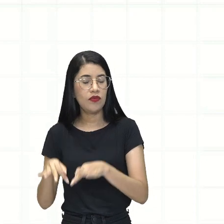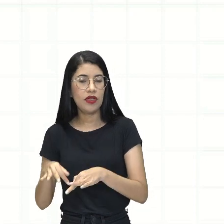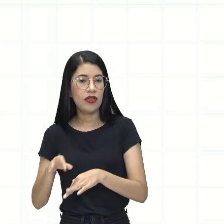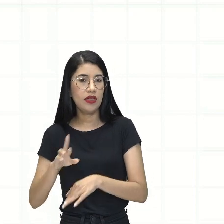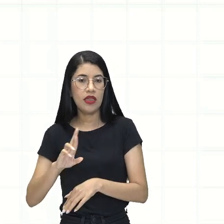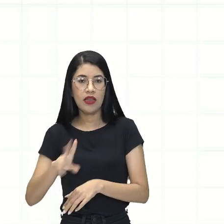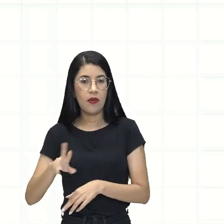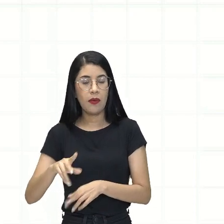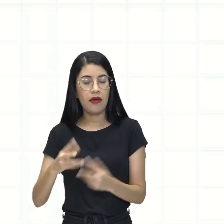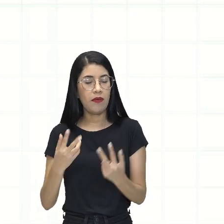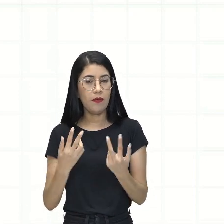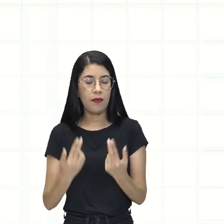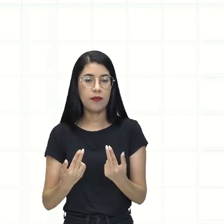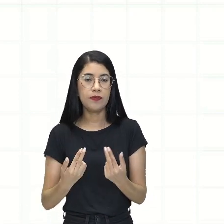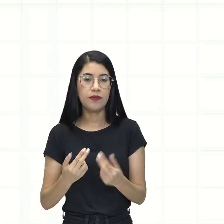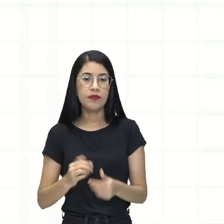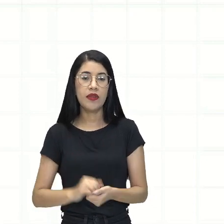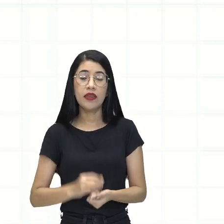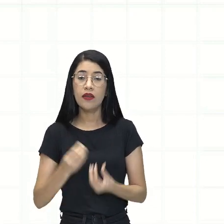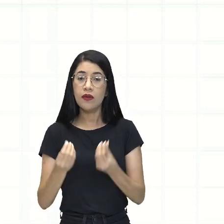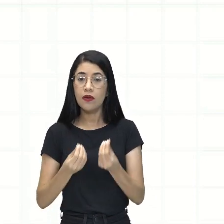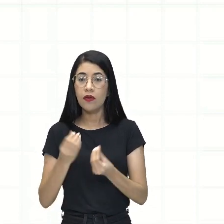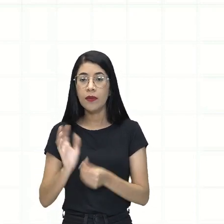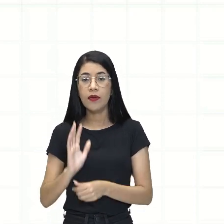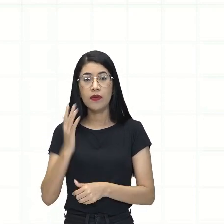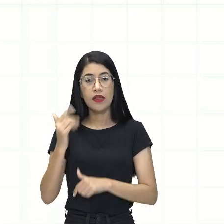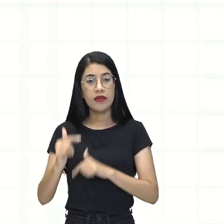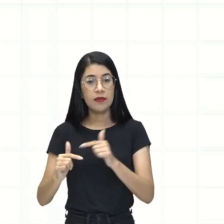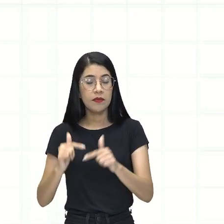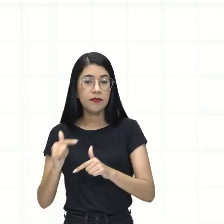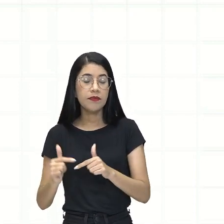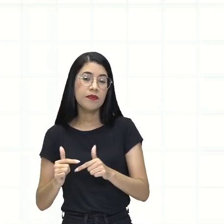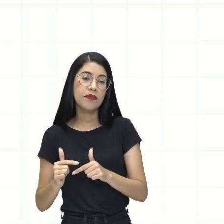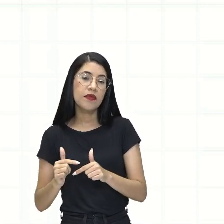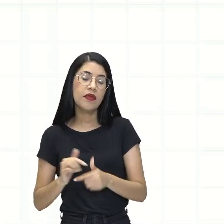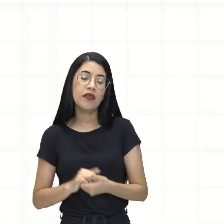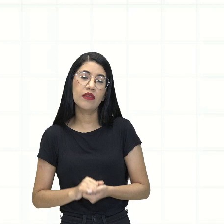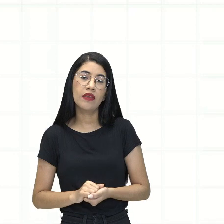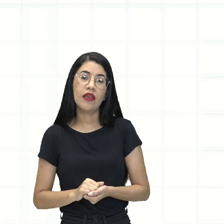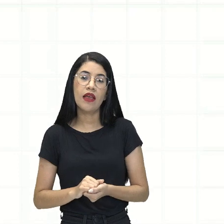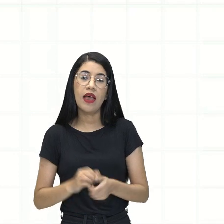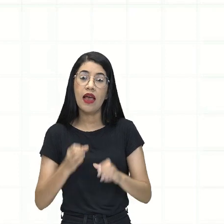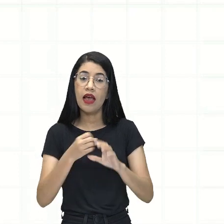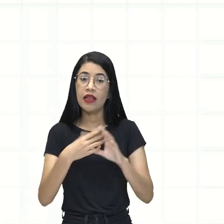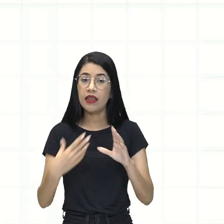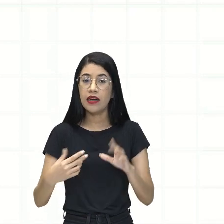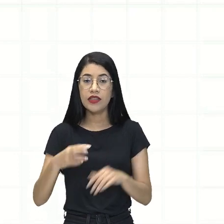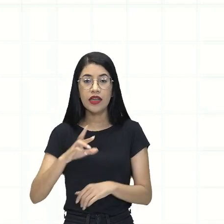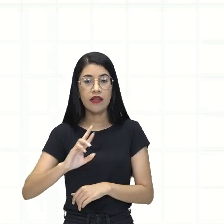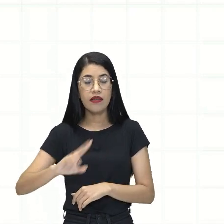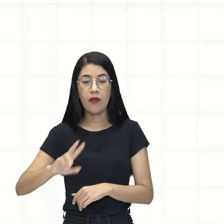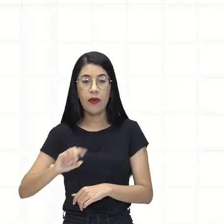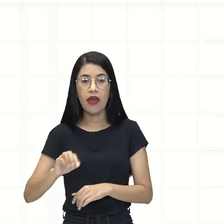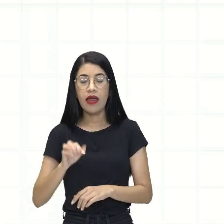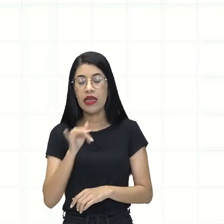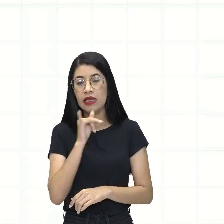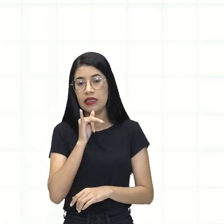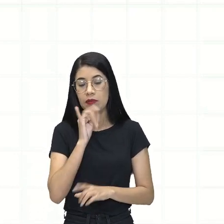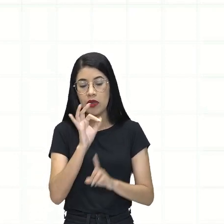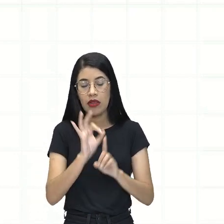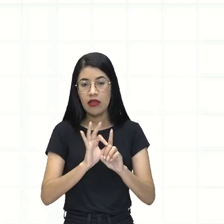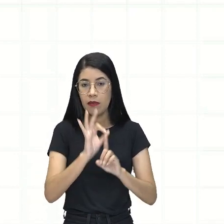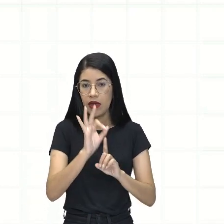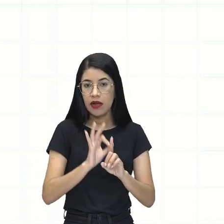Então, o fluido de trabalho ele não vai ter as mesmas condições, não vai ter as